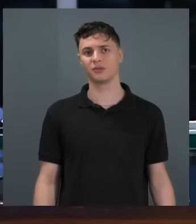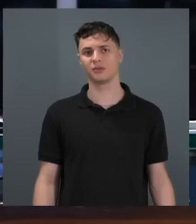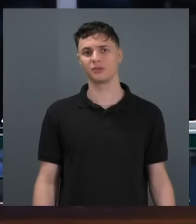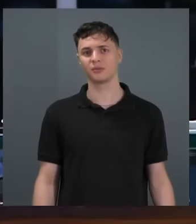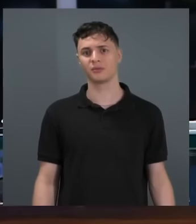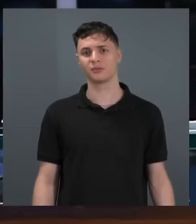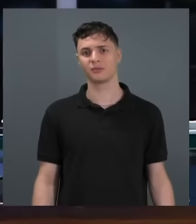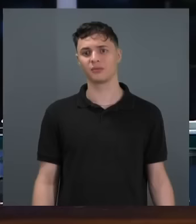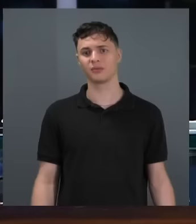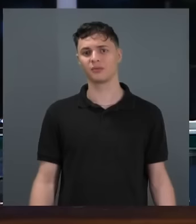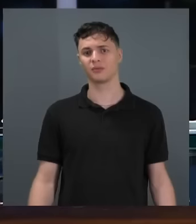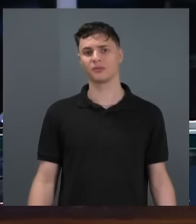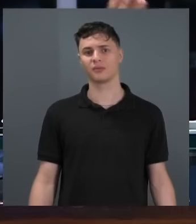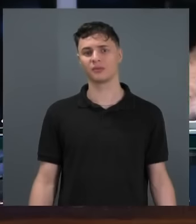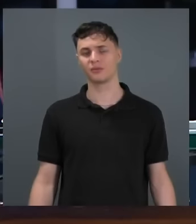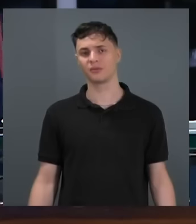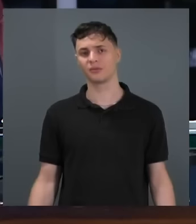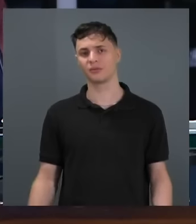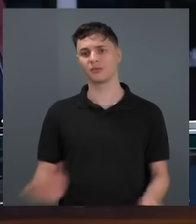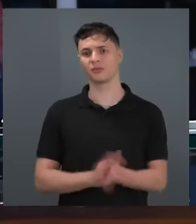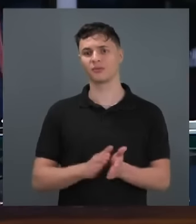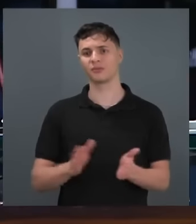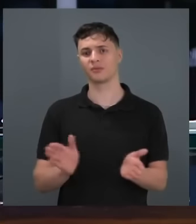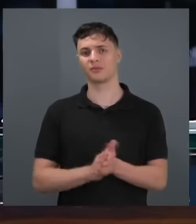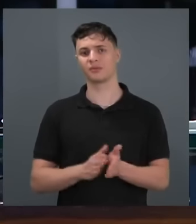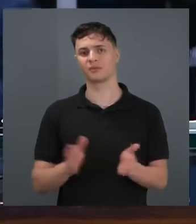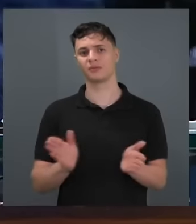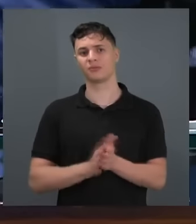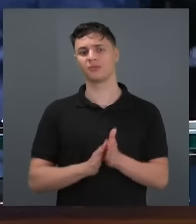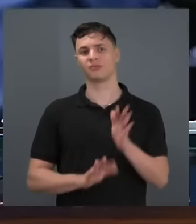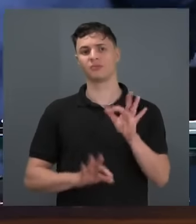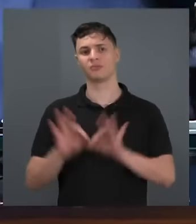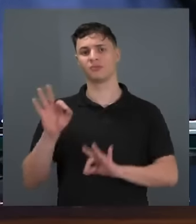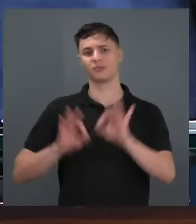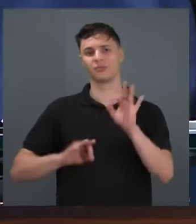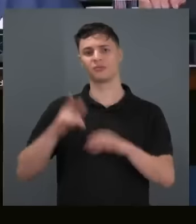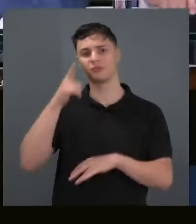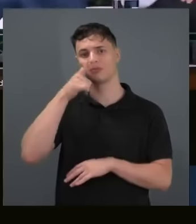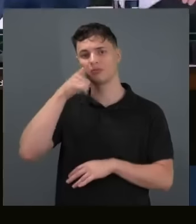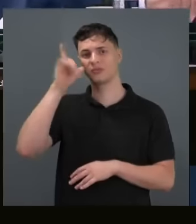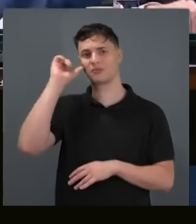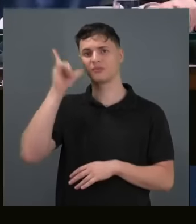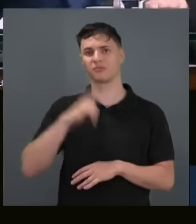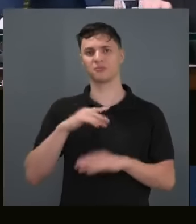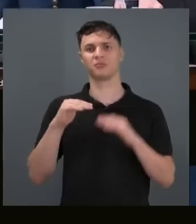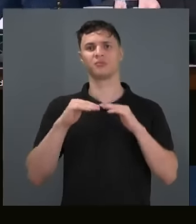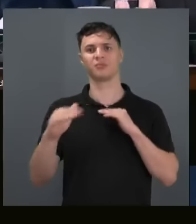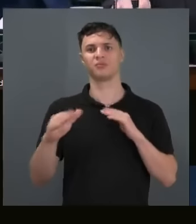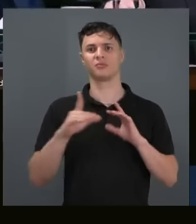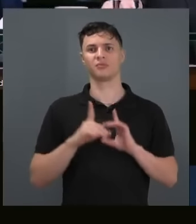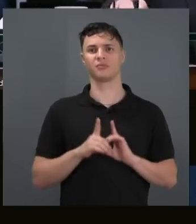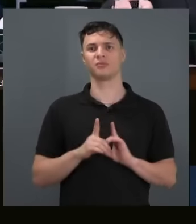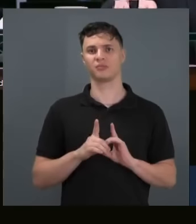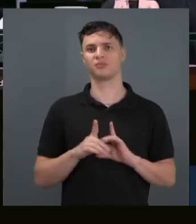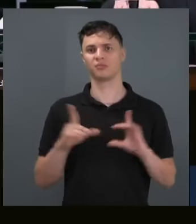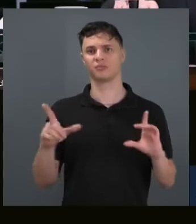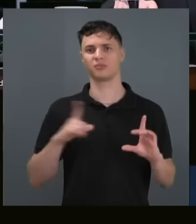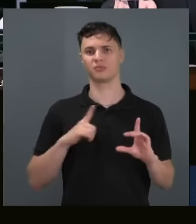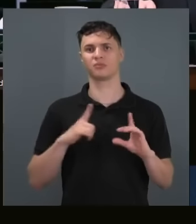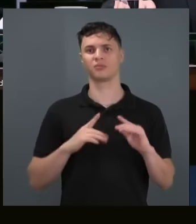e parabenizar pela condução histórica ontem da sessão, de forma muito democrática, com